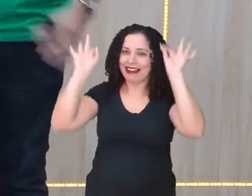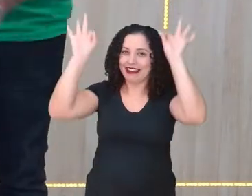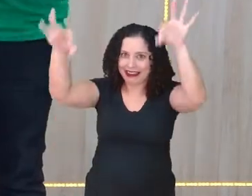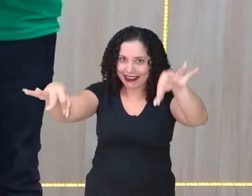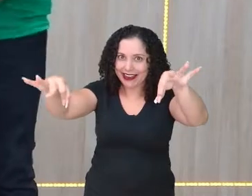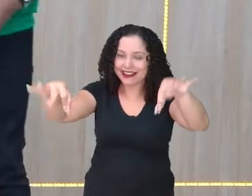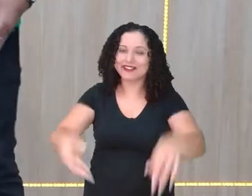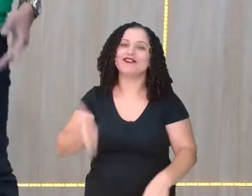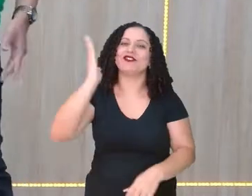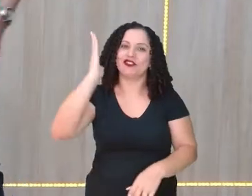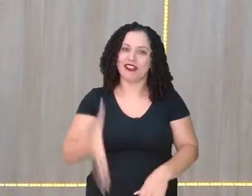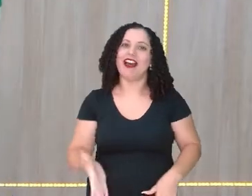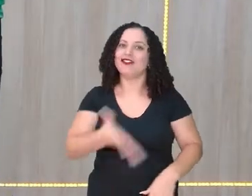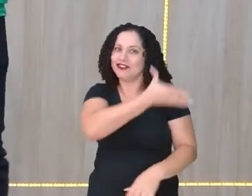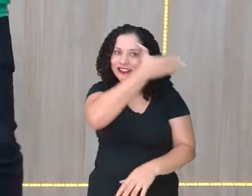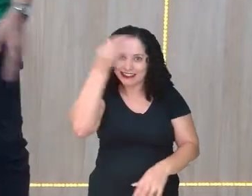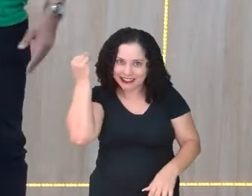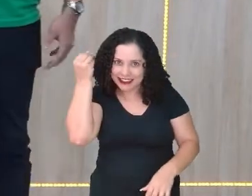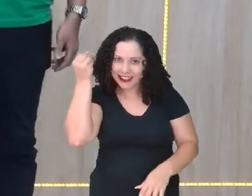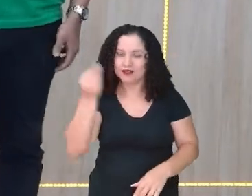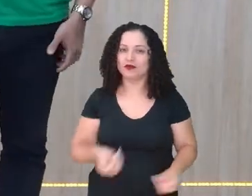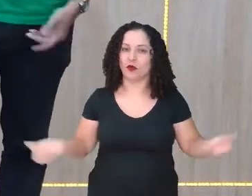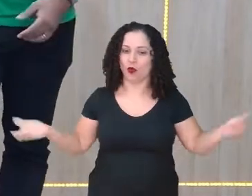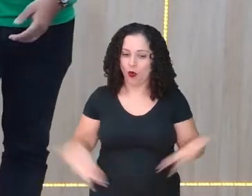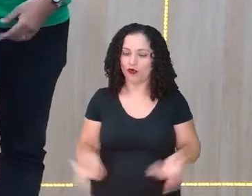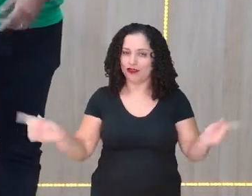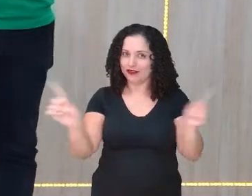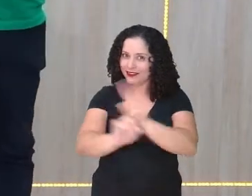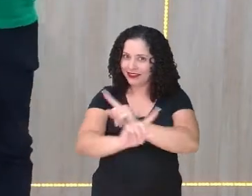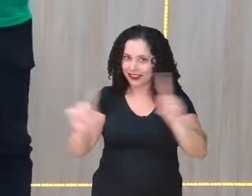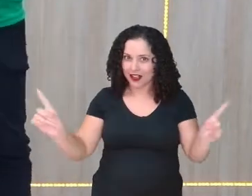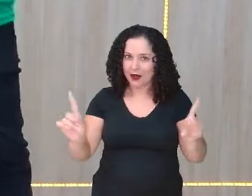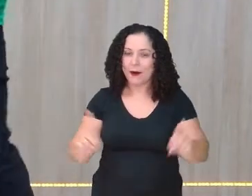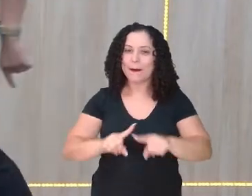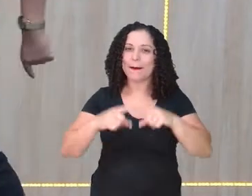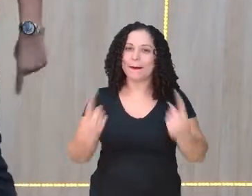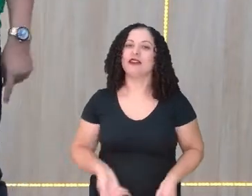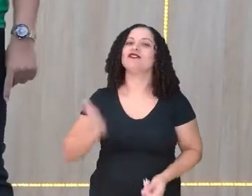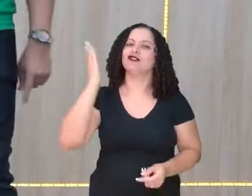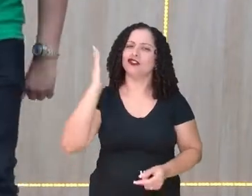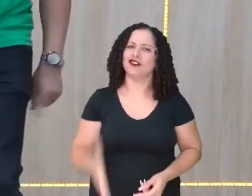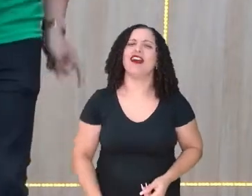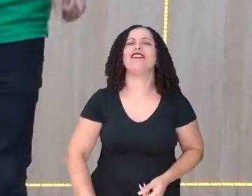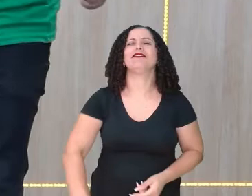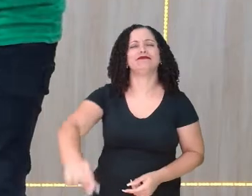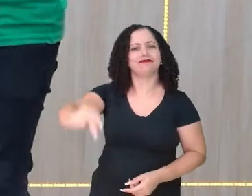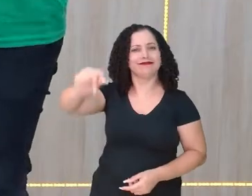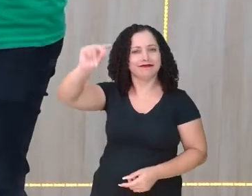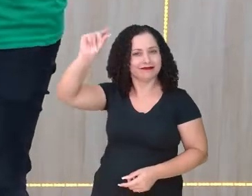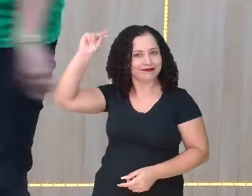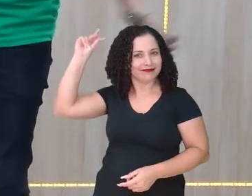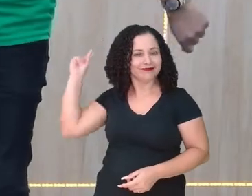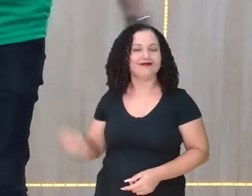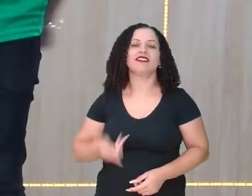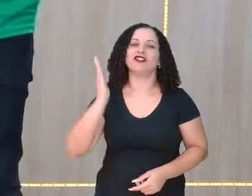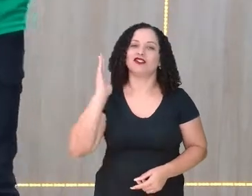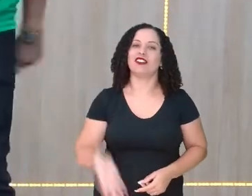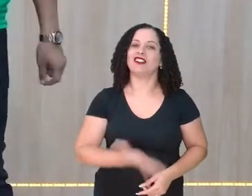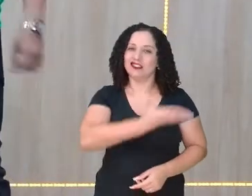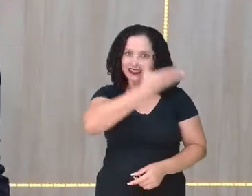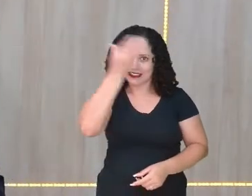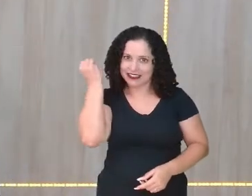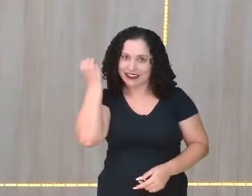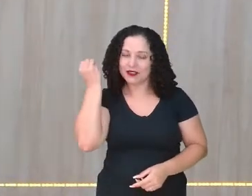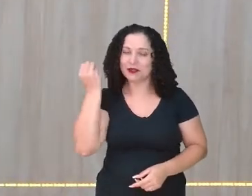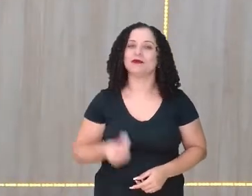também já esqueci um dia. Hoje não esqueço mais, mas eu, você, nós, vós, eles, todo mundo já esqueceu.